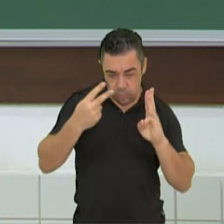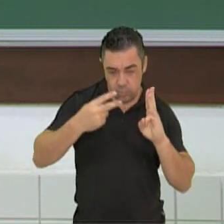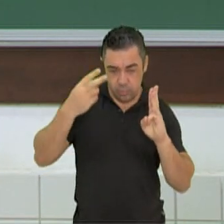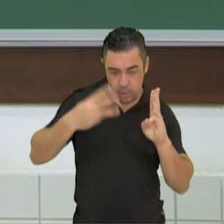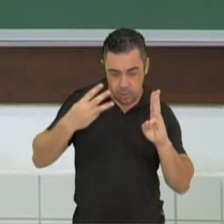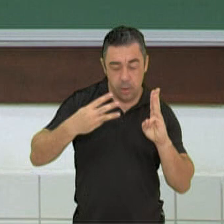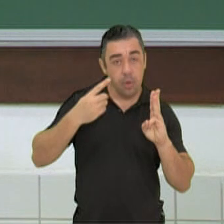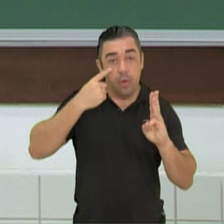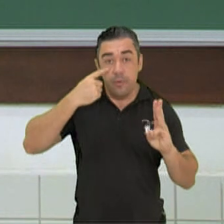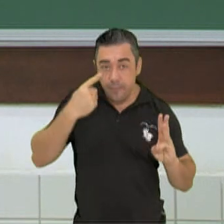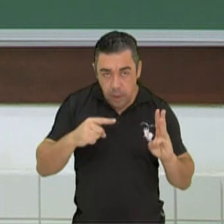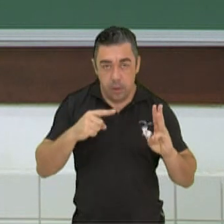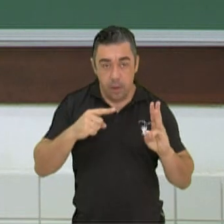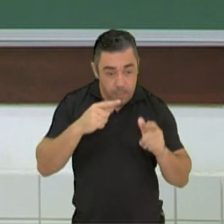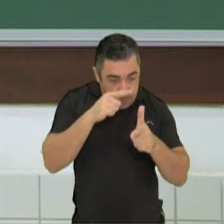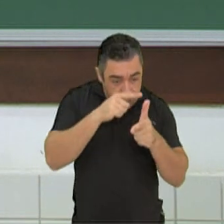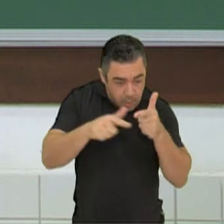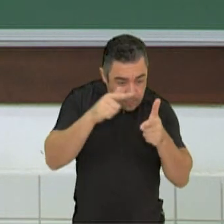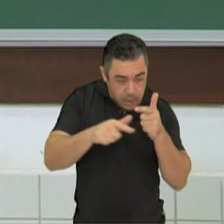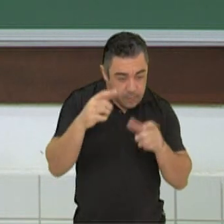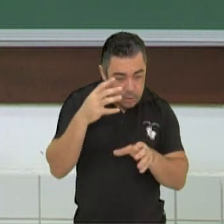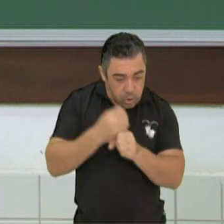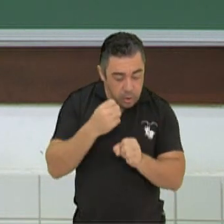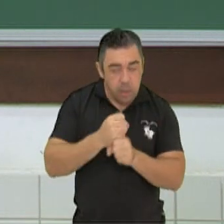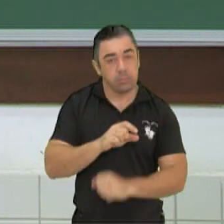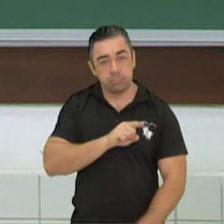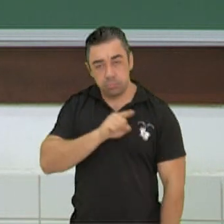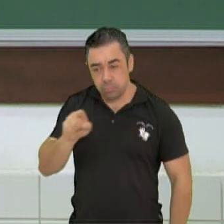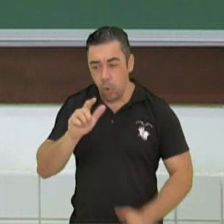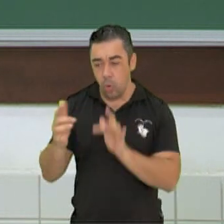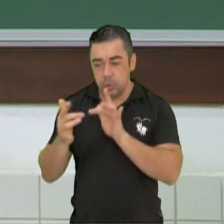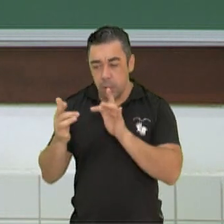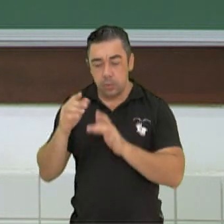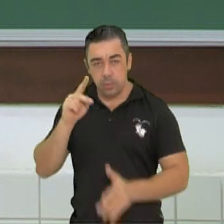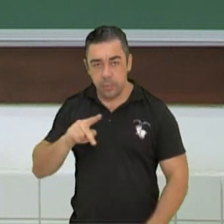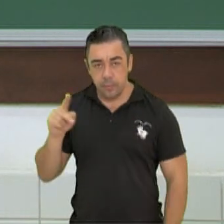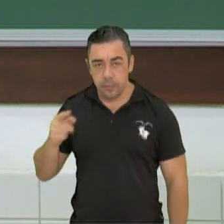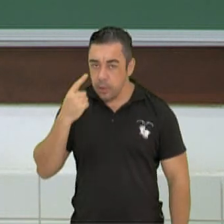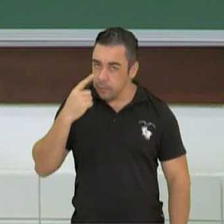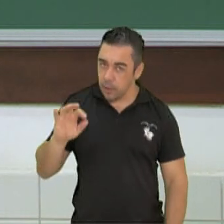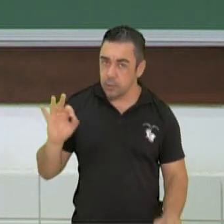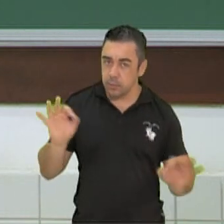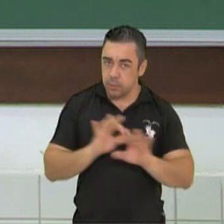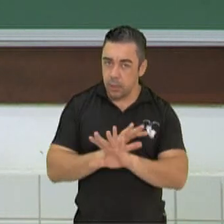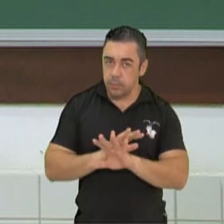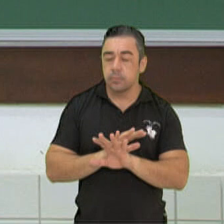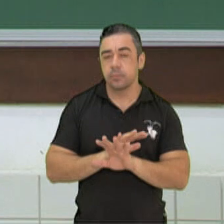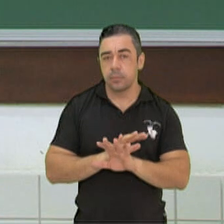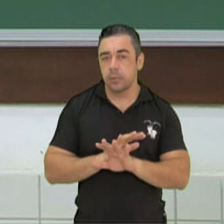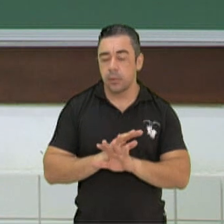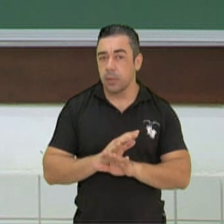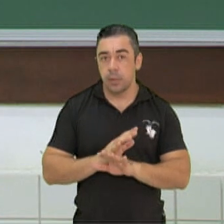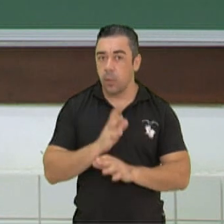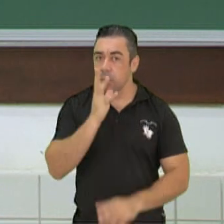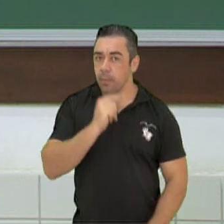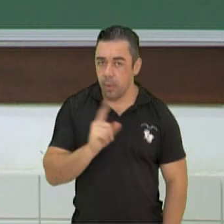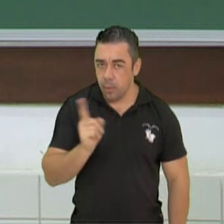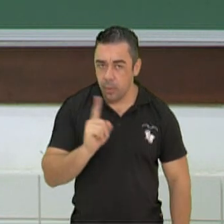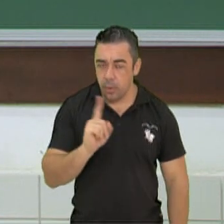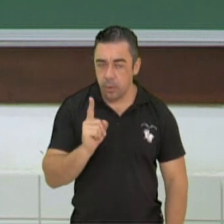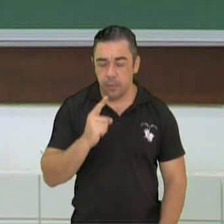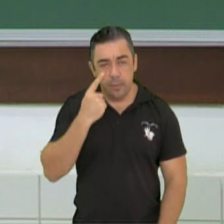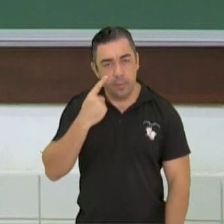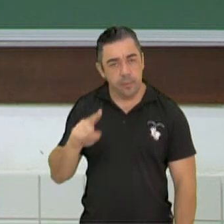qualquer probleminha, vai até o teu professor e resolva as questões, ok? Não deixem para a última hora.